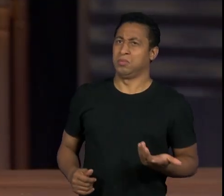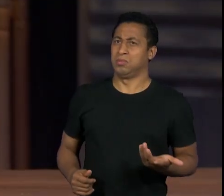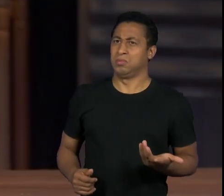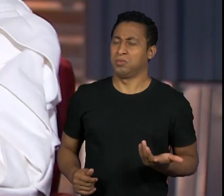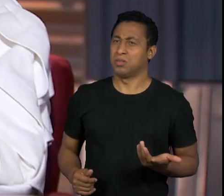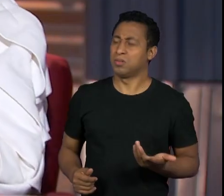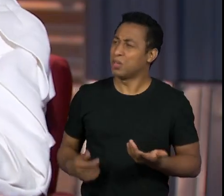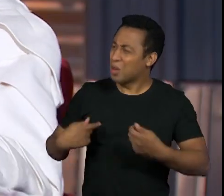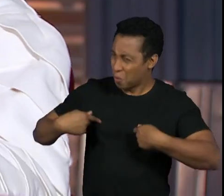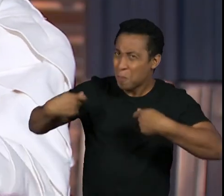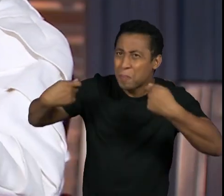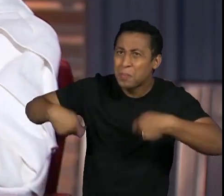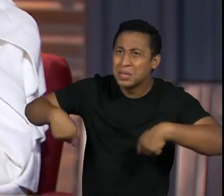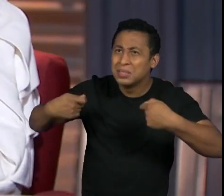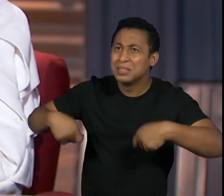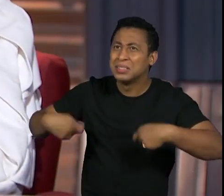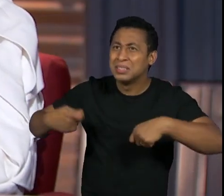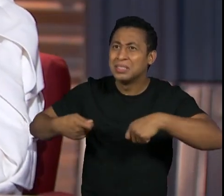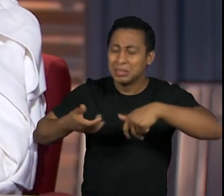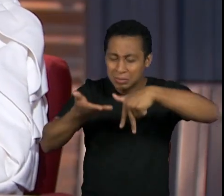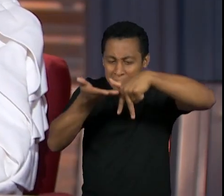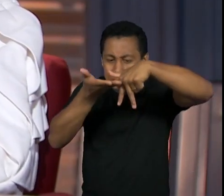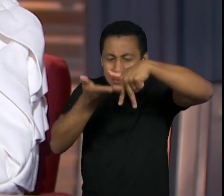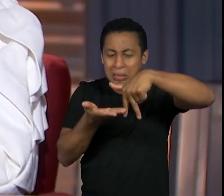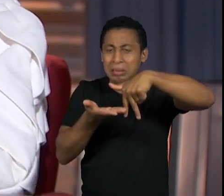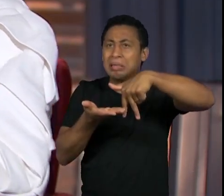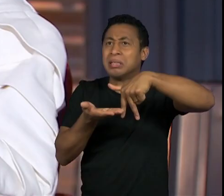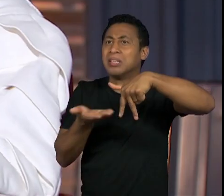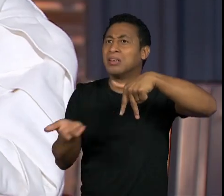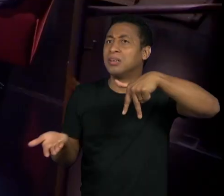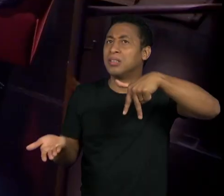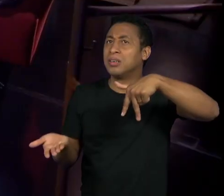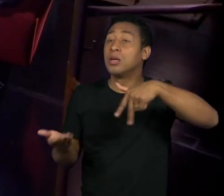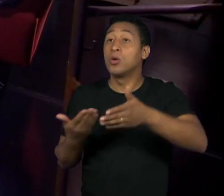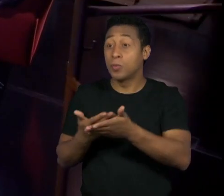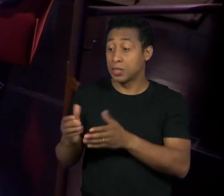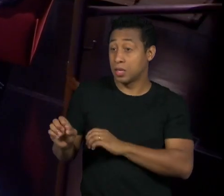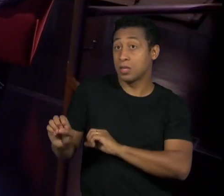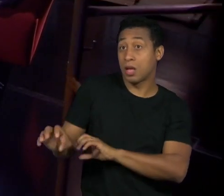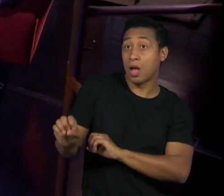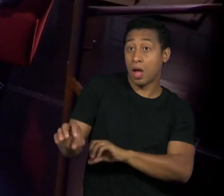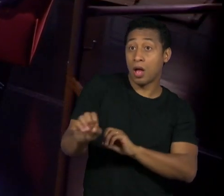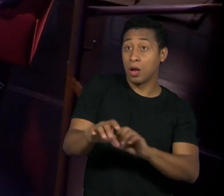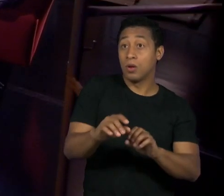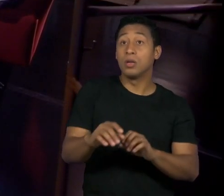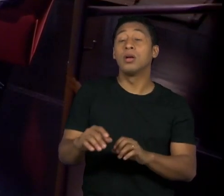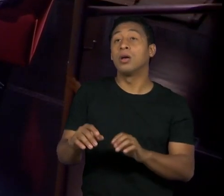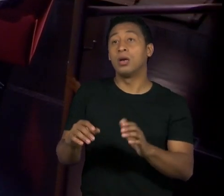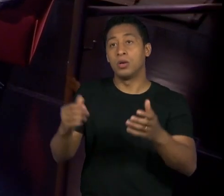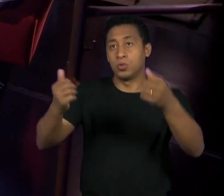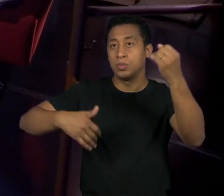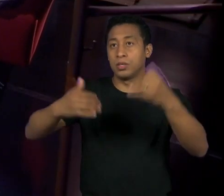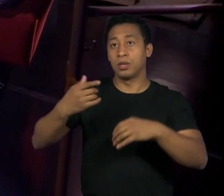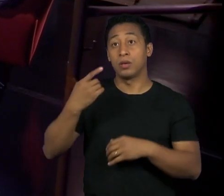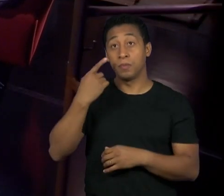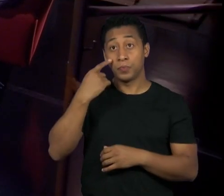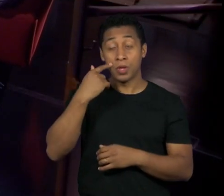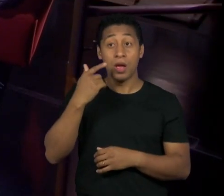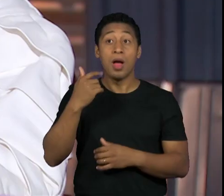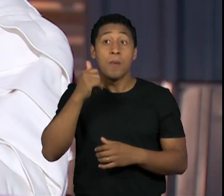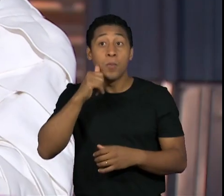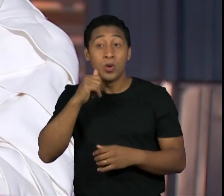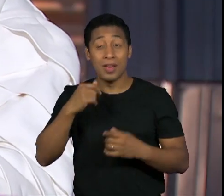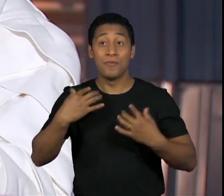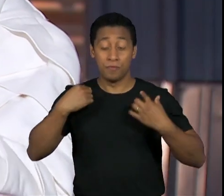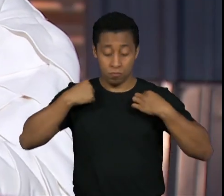é porque eu preciso dar aula a partir do que o senso comum produz. Sim. Eu digo, turma, acabei de chegar ali e a colega olhou para a alça do meu